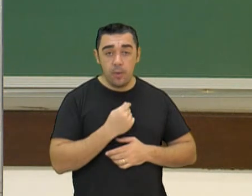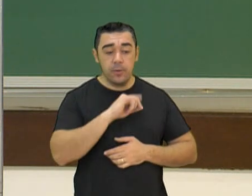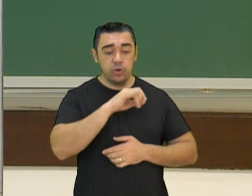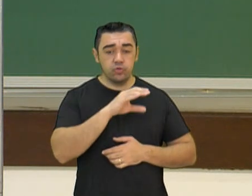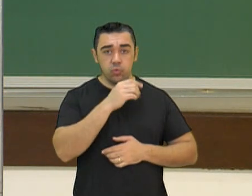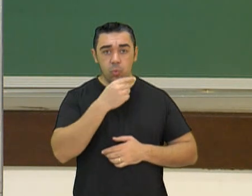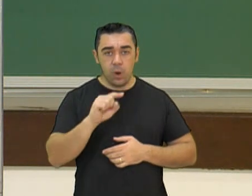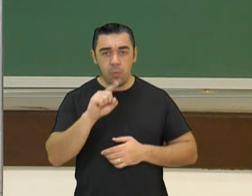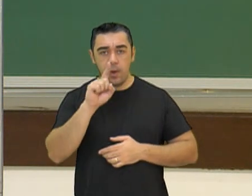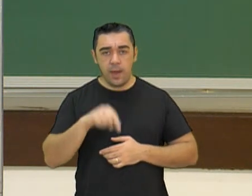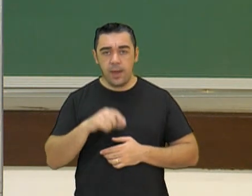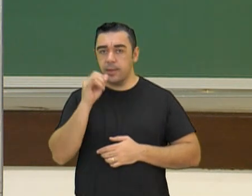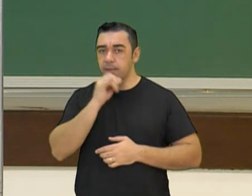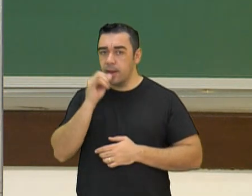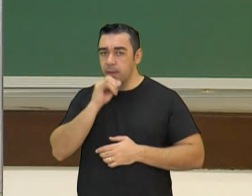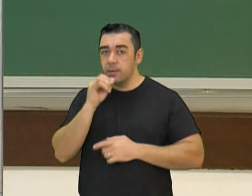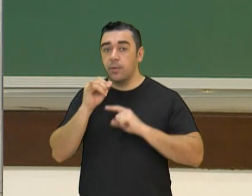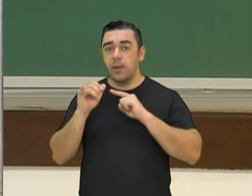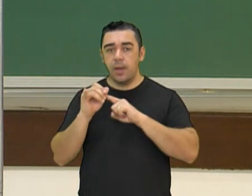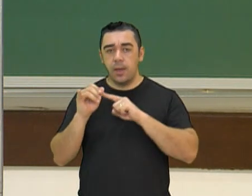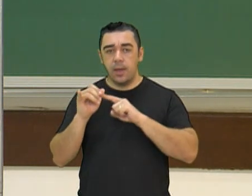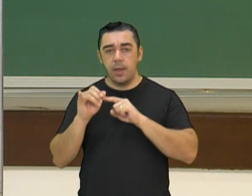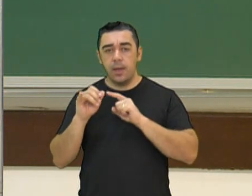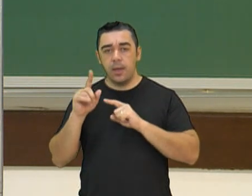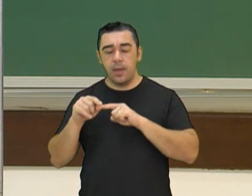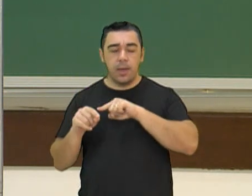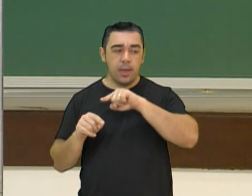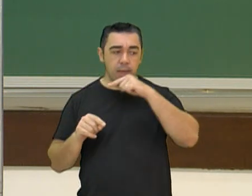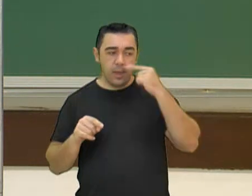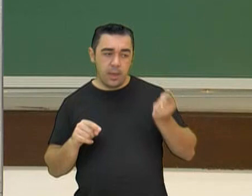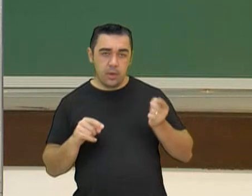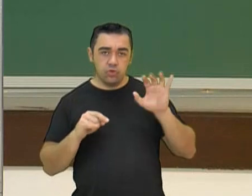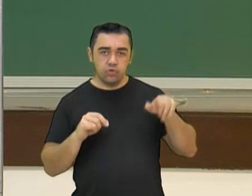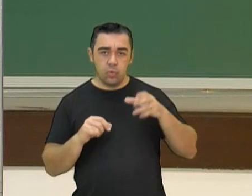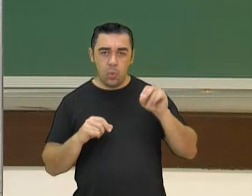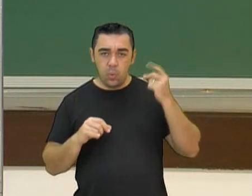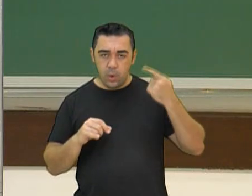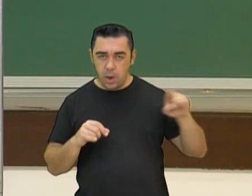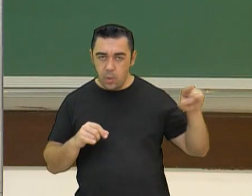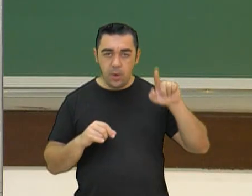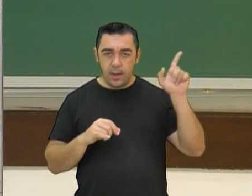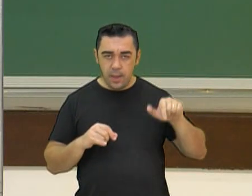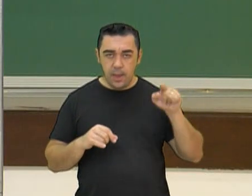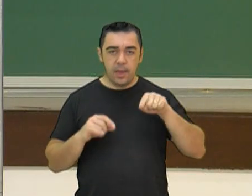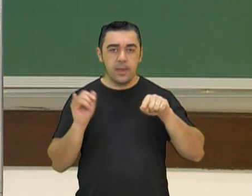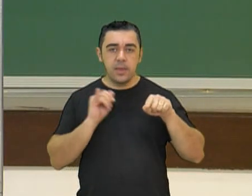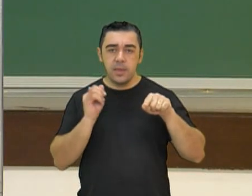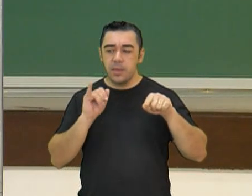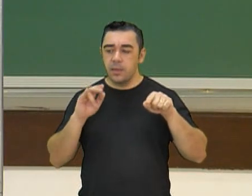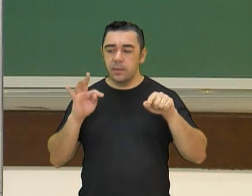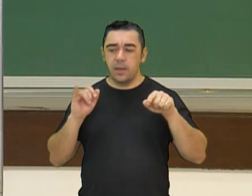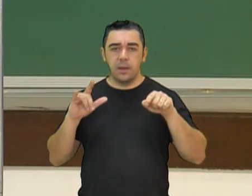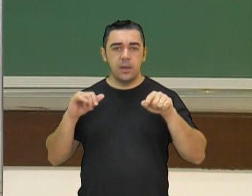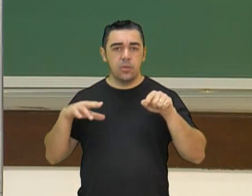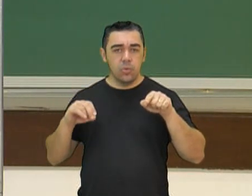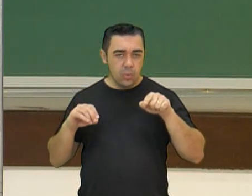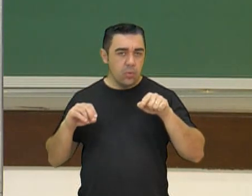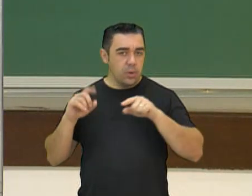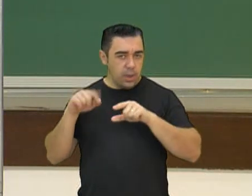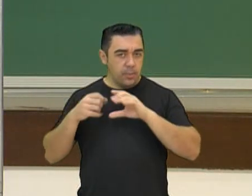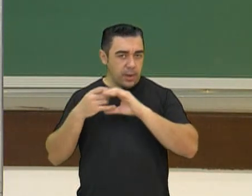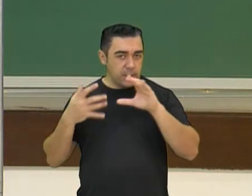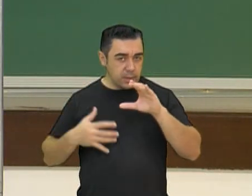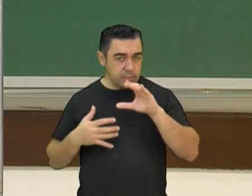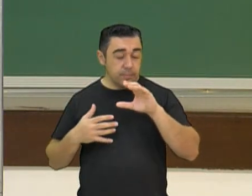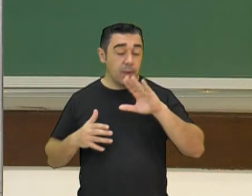de adjetivo, porque qualifica o sujeito que é o João, lembra quando a gente aprendeu lá predicativo do sujeito? Né? Então eu posso dizer o João